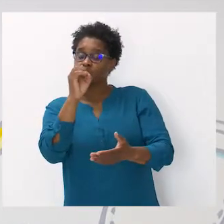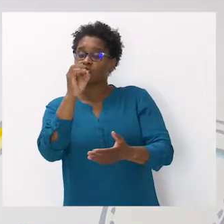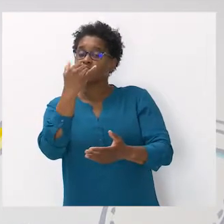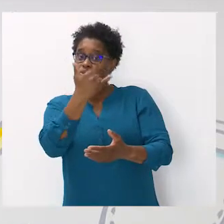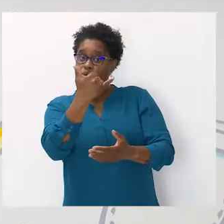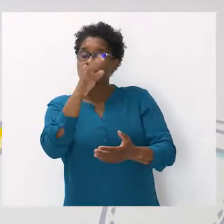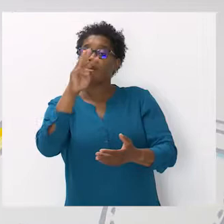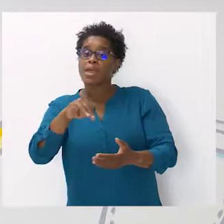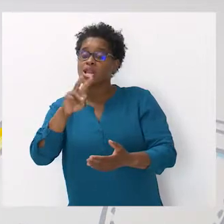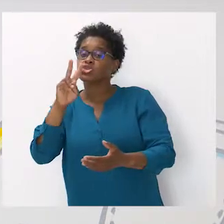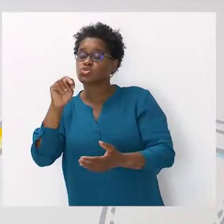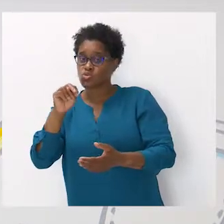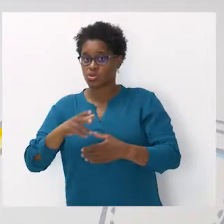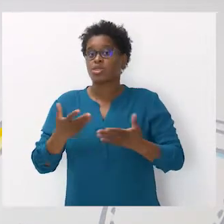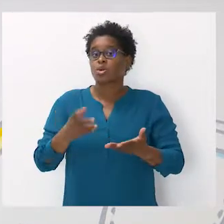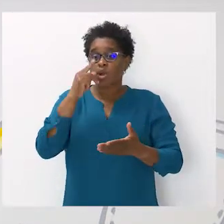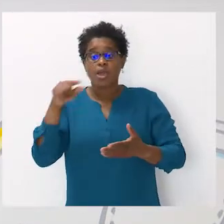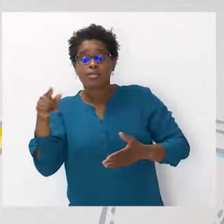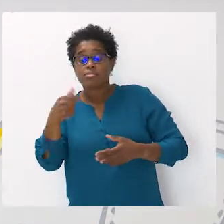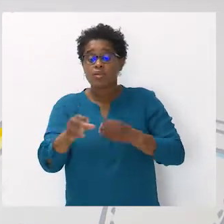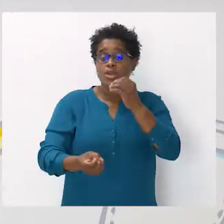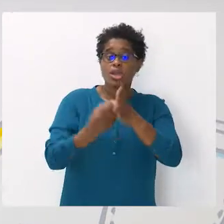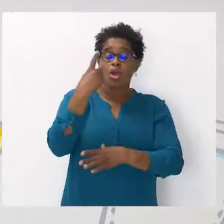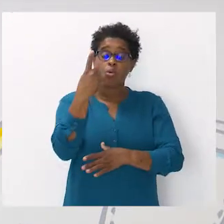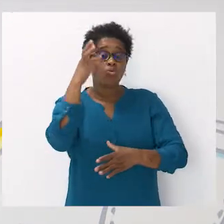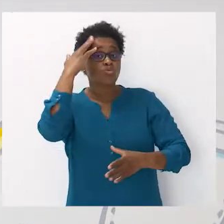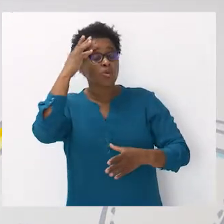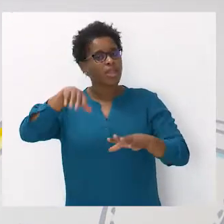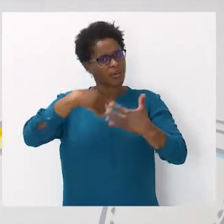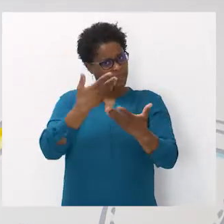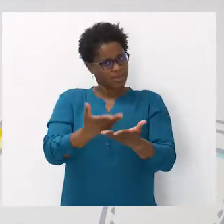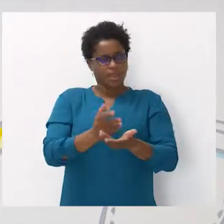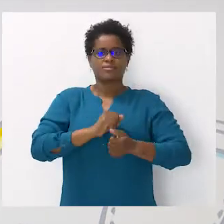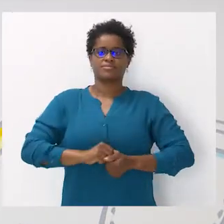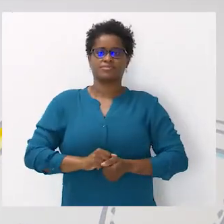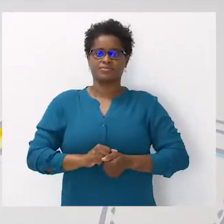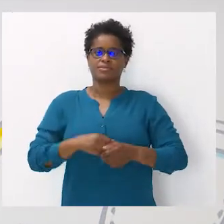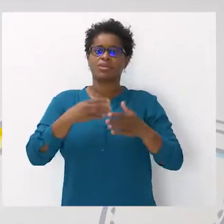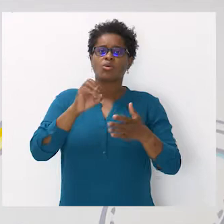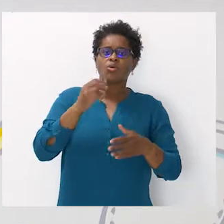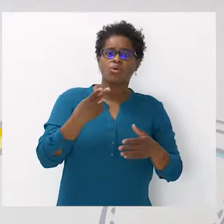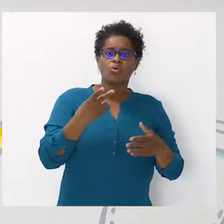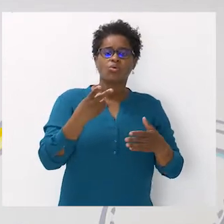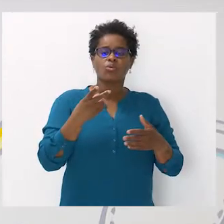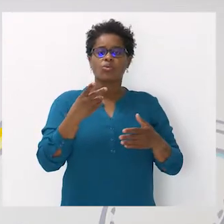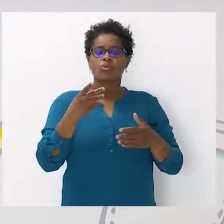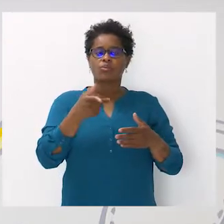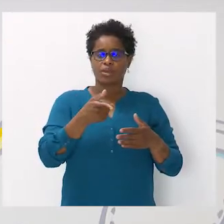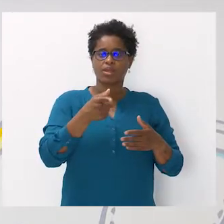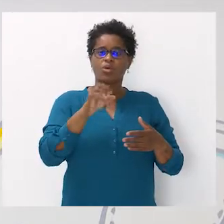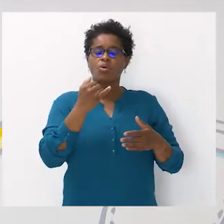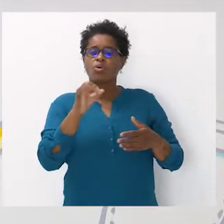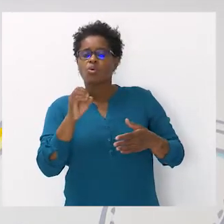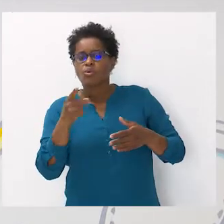mil escudos. Bom, então ele teve que criar um número que representasse perda ou representasse dívida.